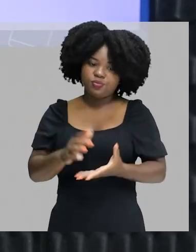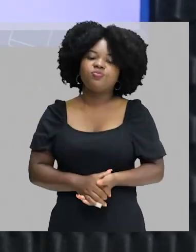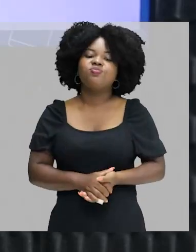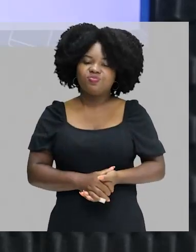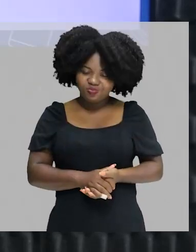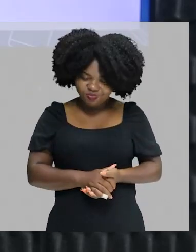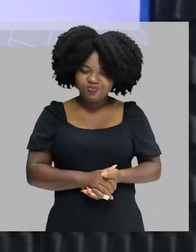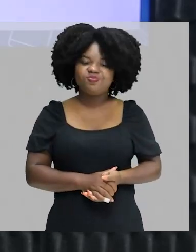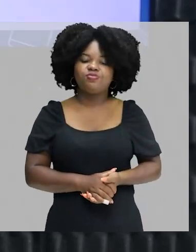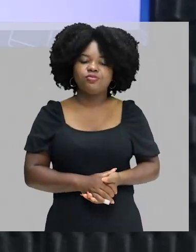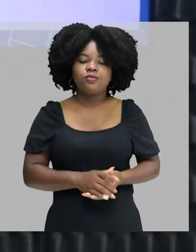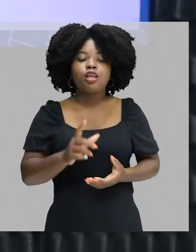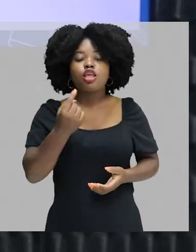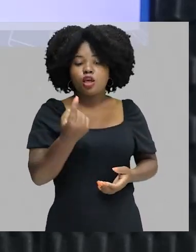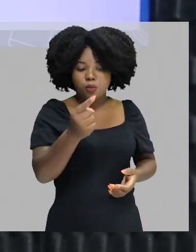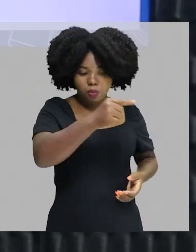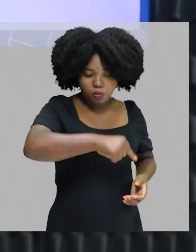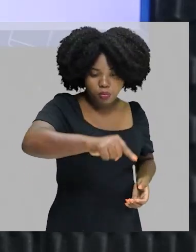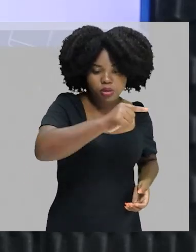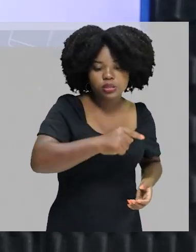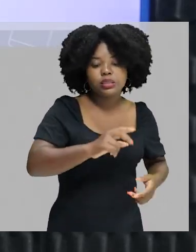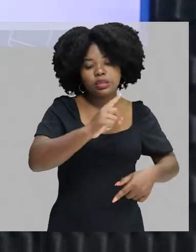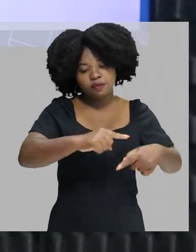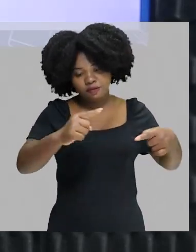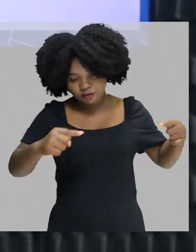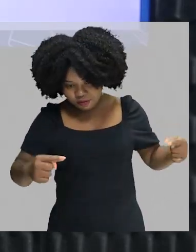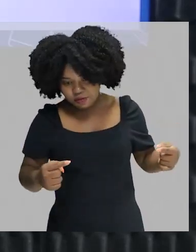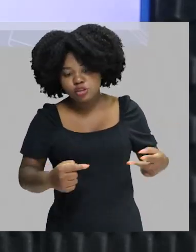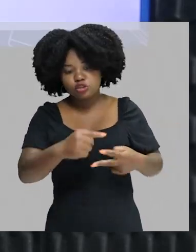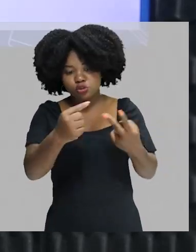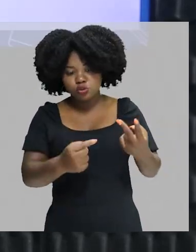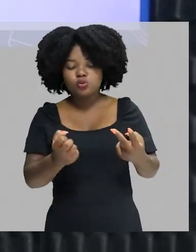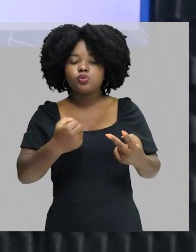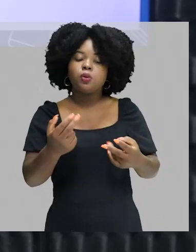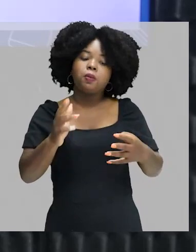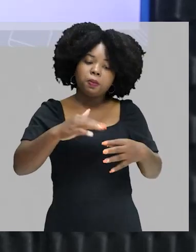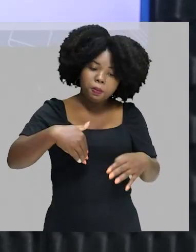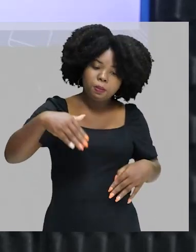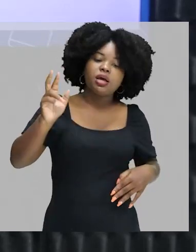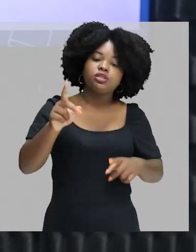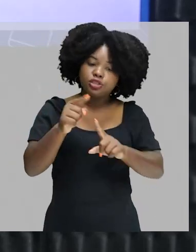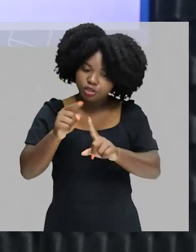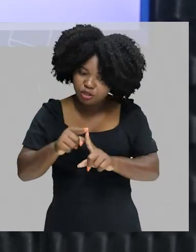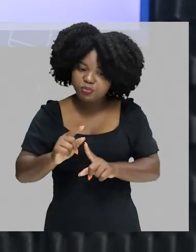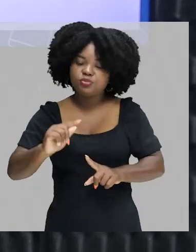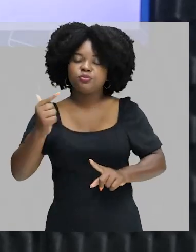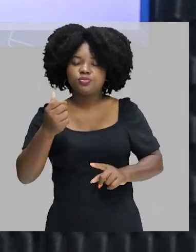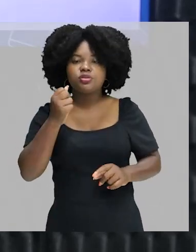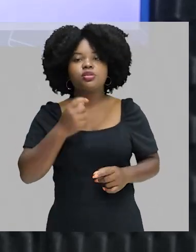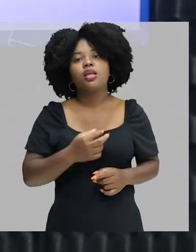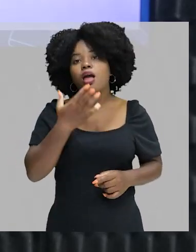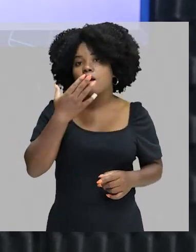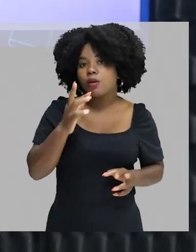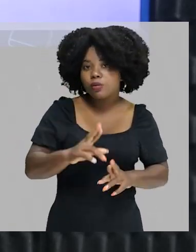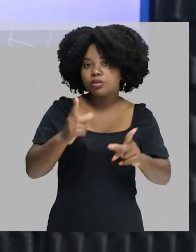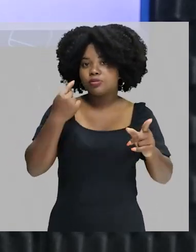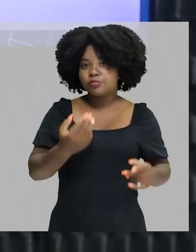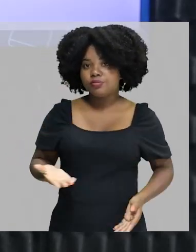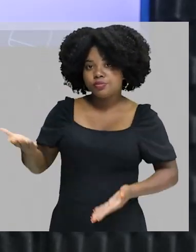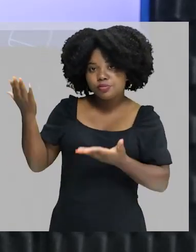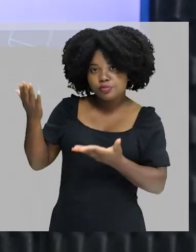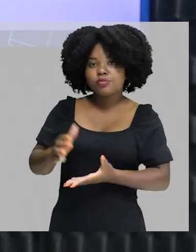copolímero. Que é isso? É um polímero derivado de dois ou mais tipos de monômeros. Eu quis destacar,